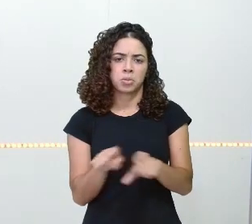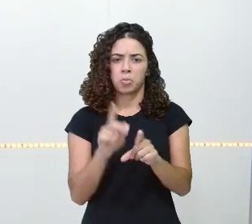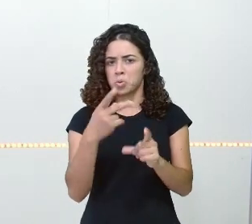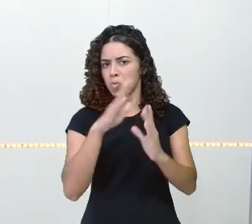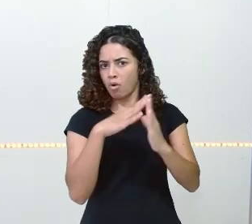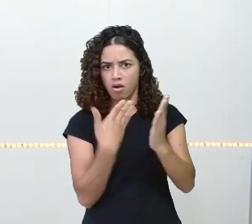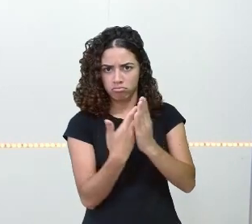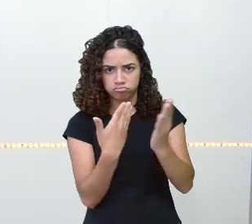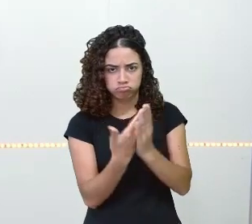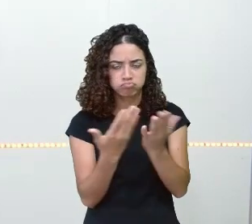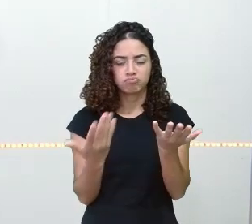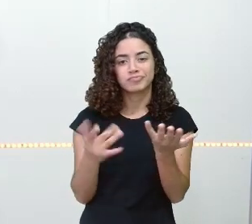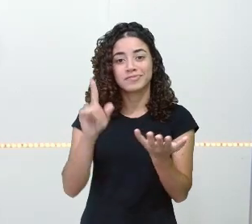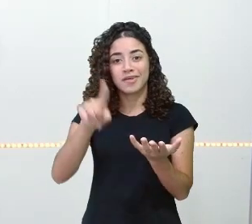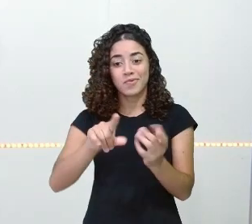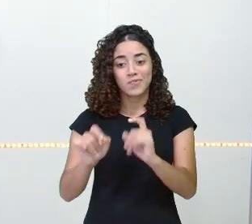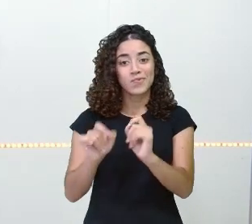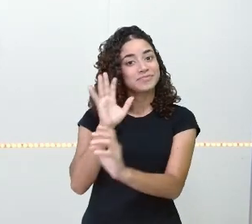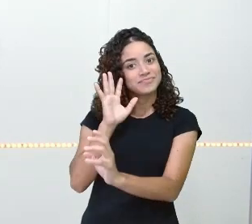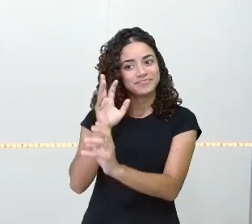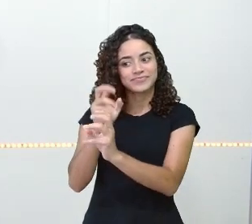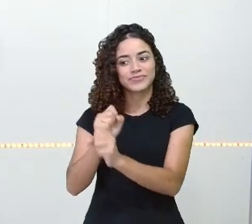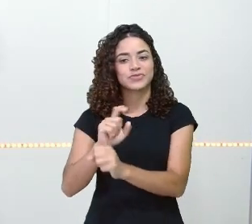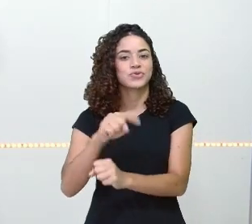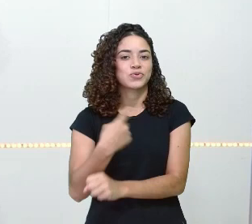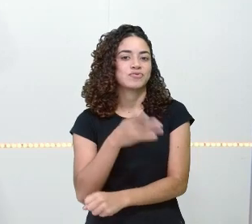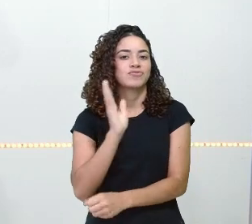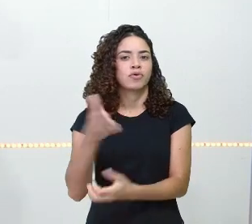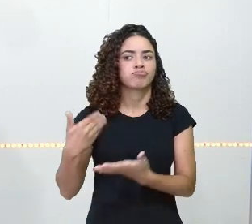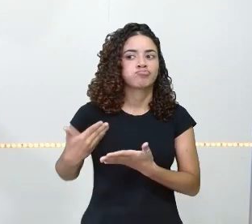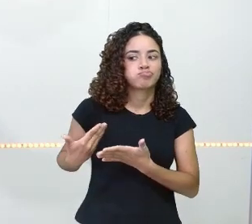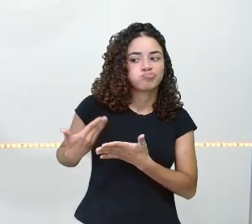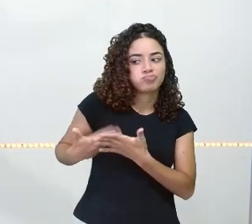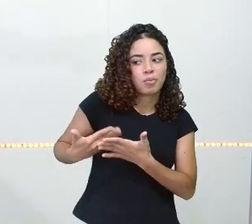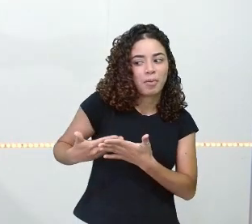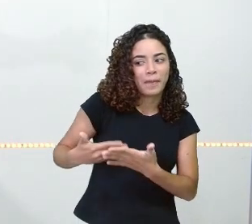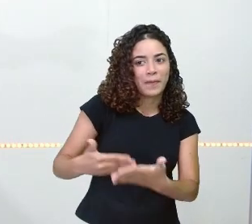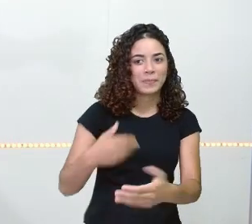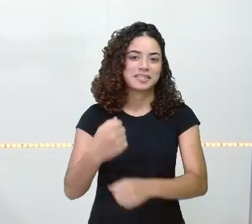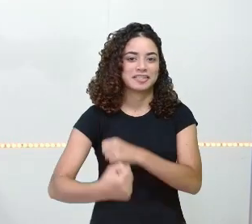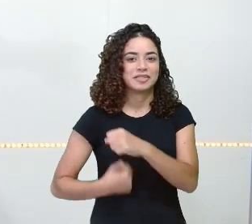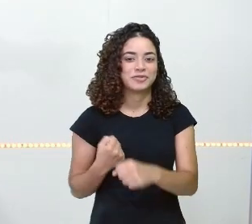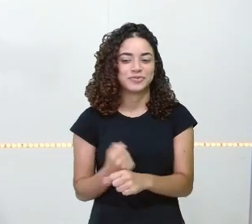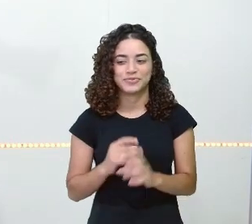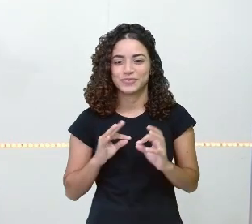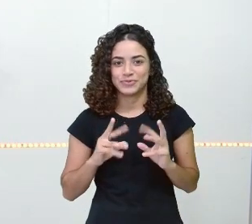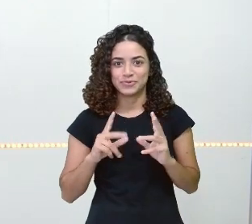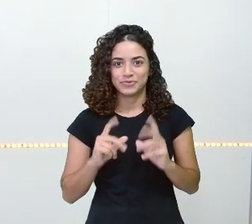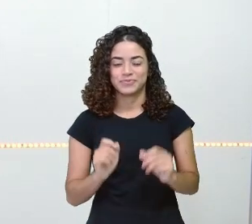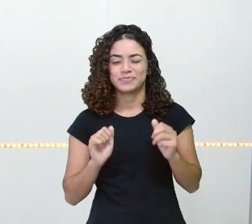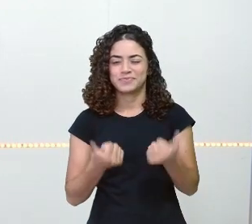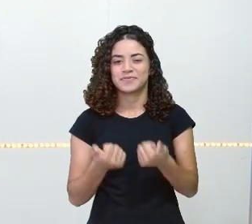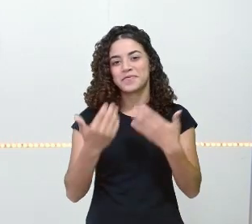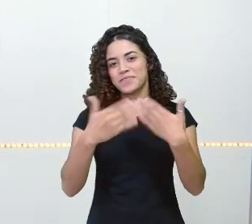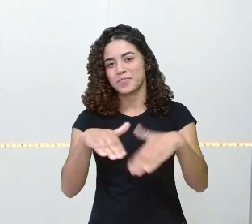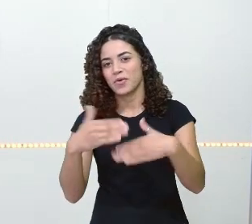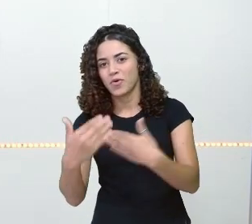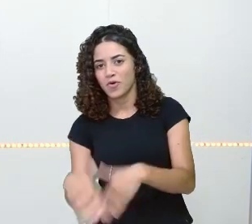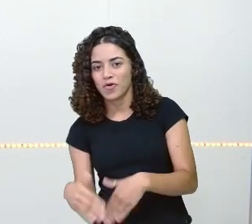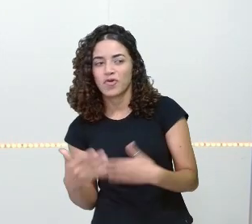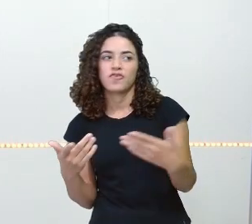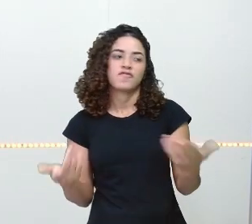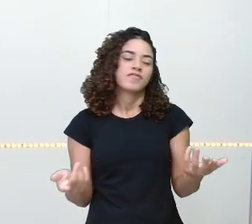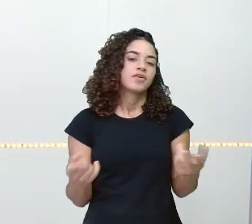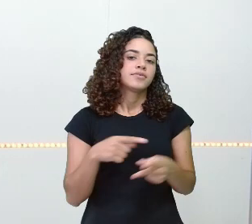escola também, é uma revisão de tudo que já foi visto ao longo do ano. Tá certo? As provinhas de recuperação